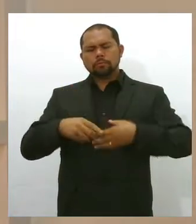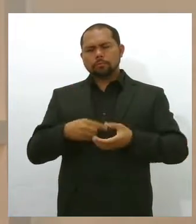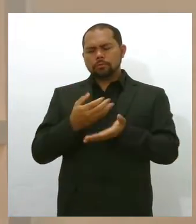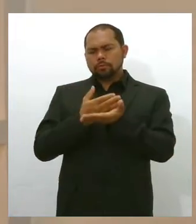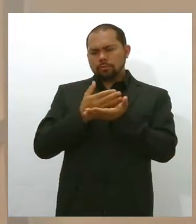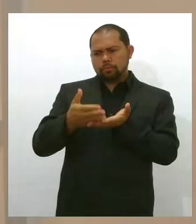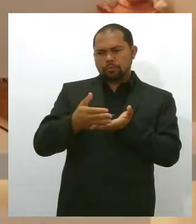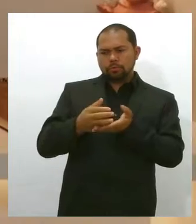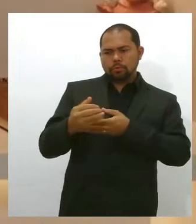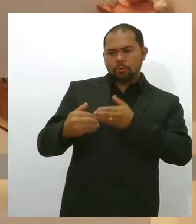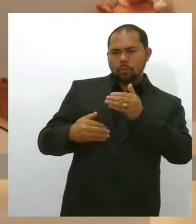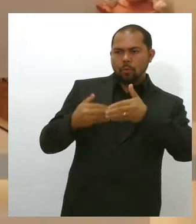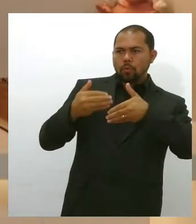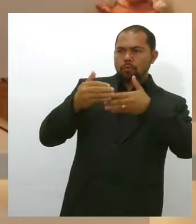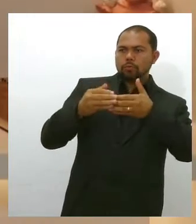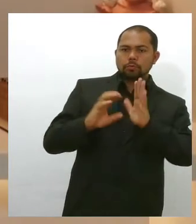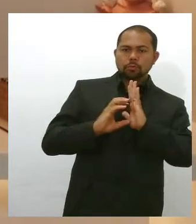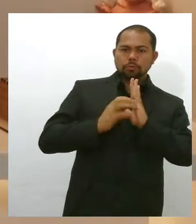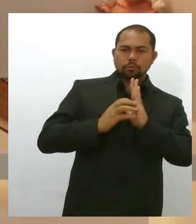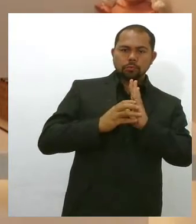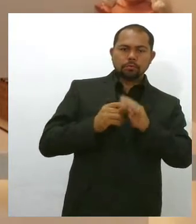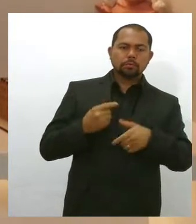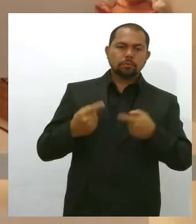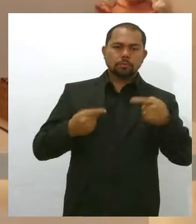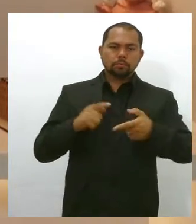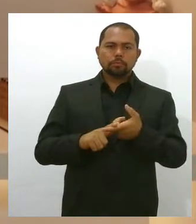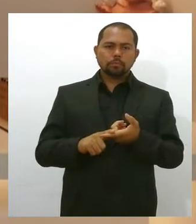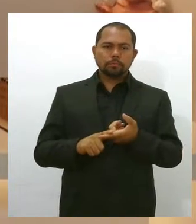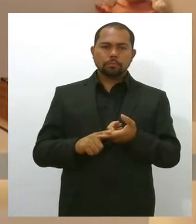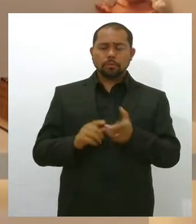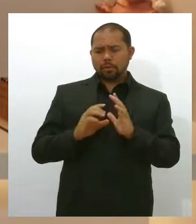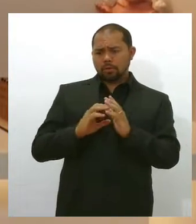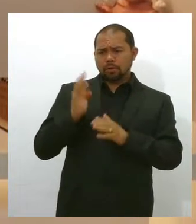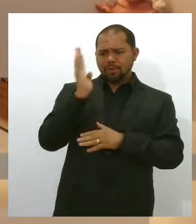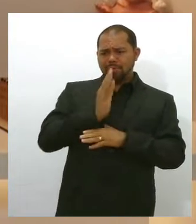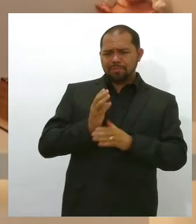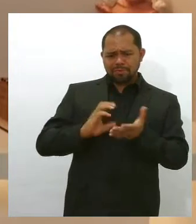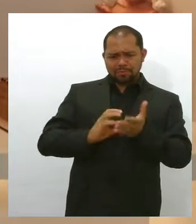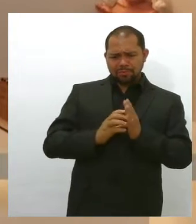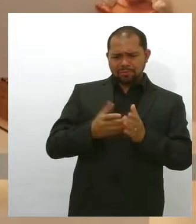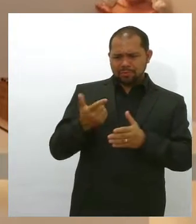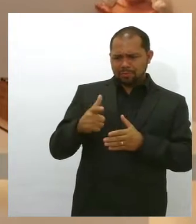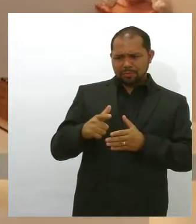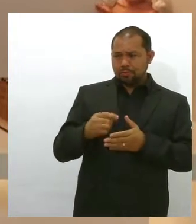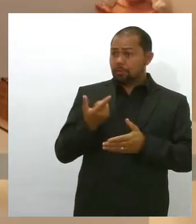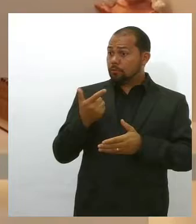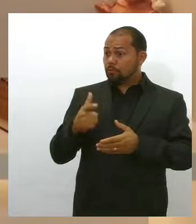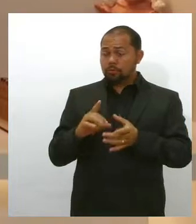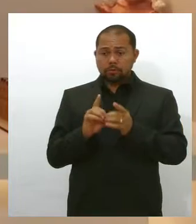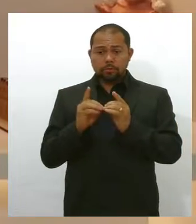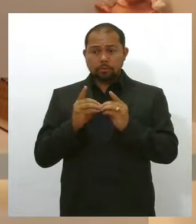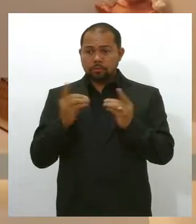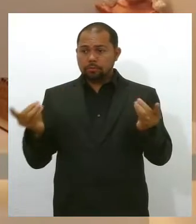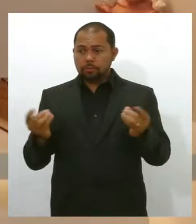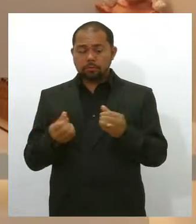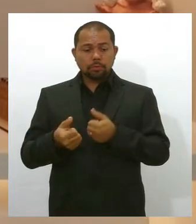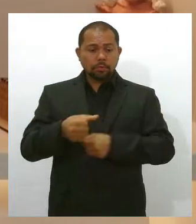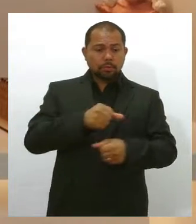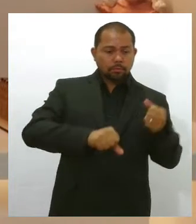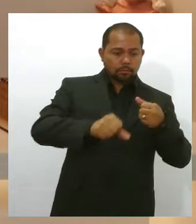dos partidos políticos no Brasil sem partido político não existe democracia não existe a alternância de poder é